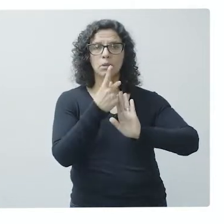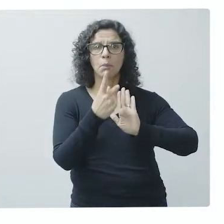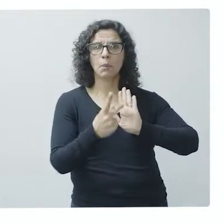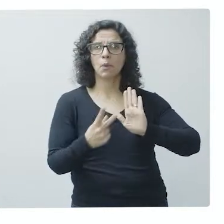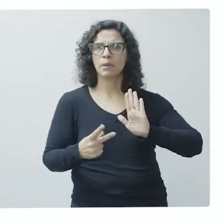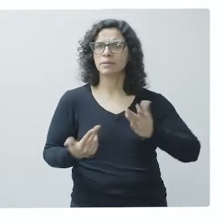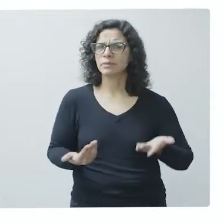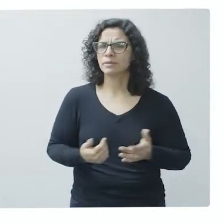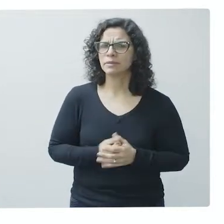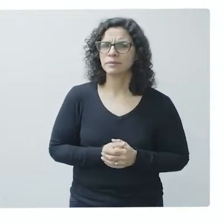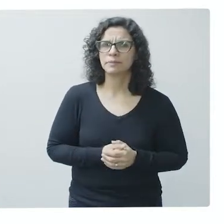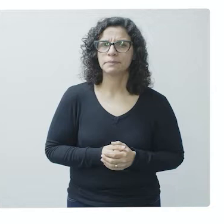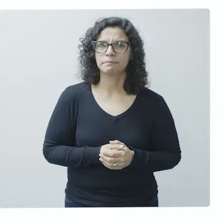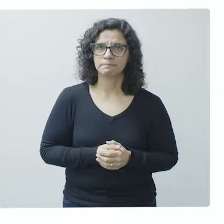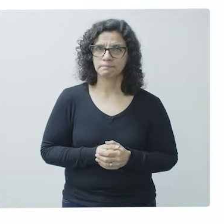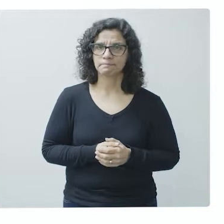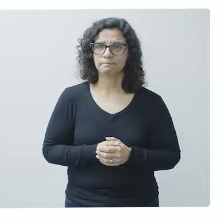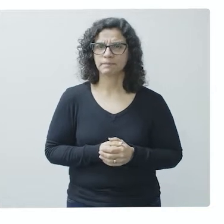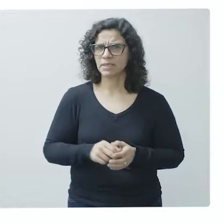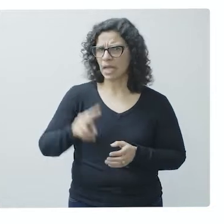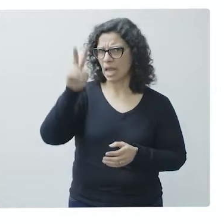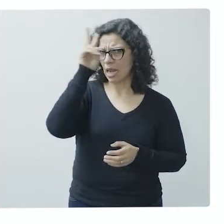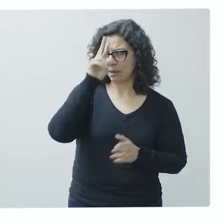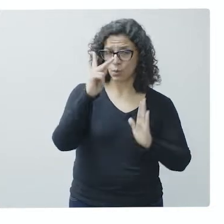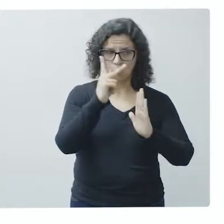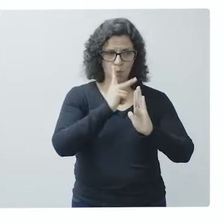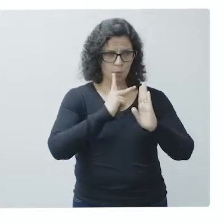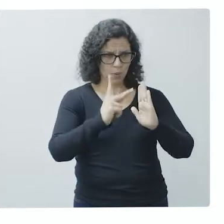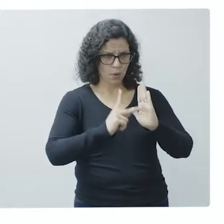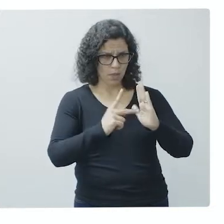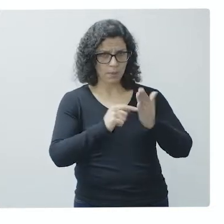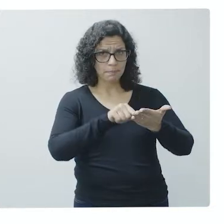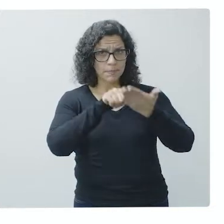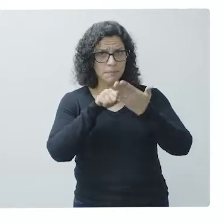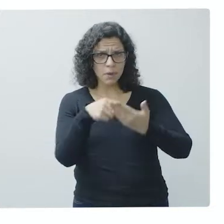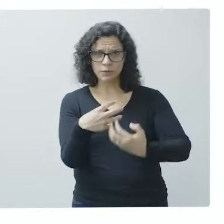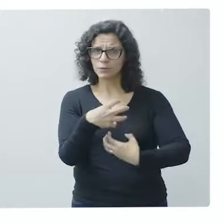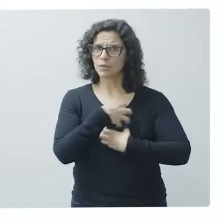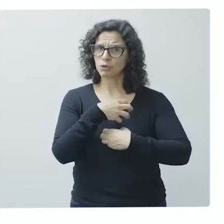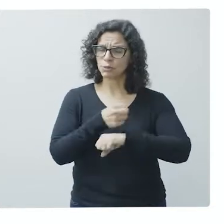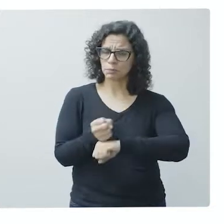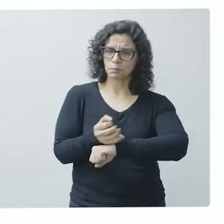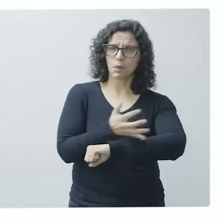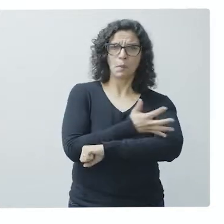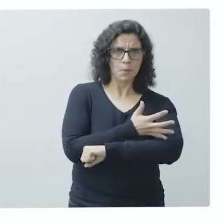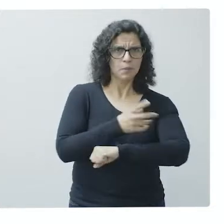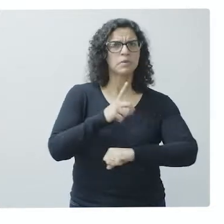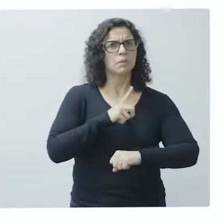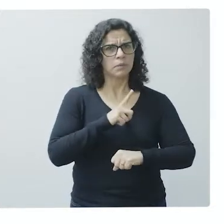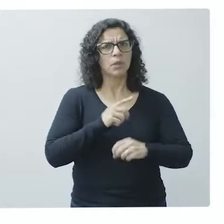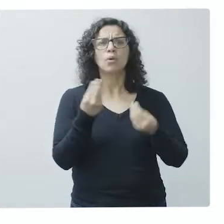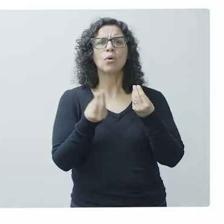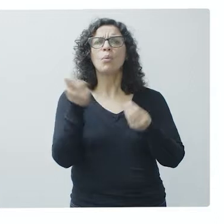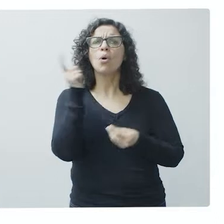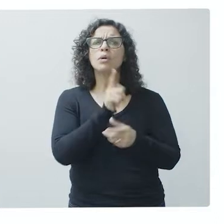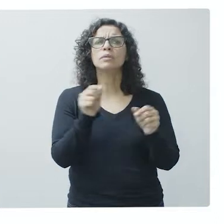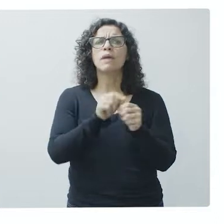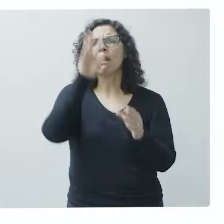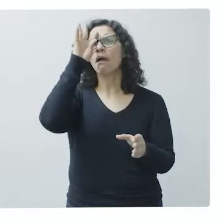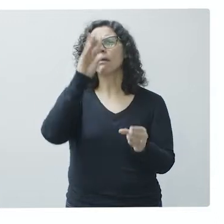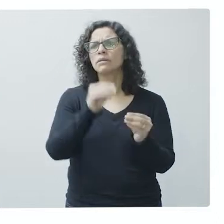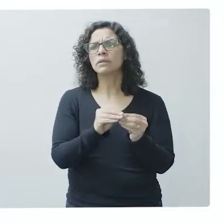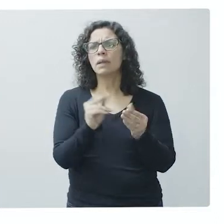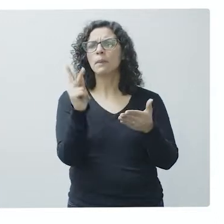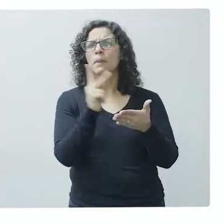pelo poema? Lembram? O poema, ele vai transmitir ali um sentimento. E como a gente consegue